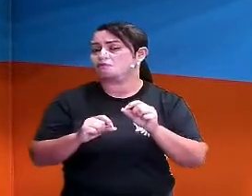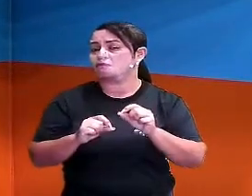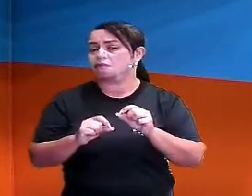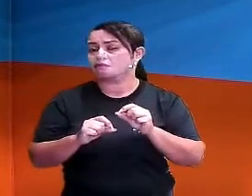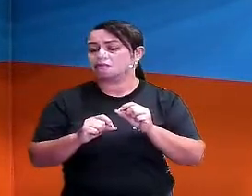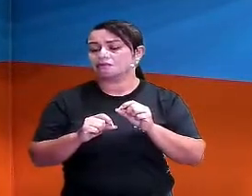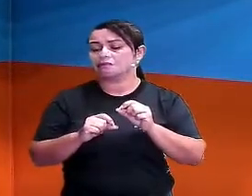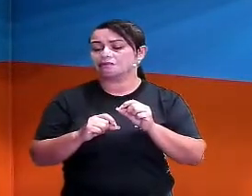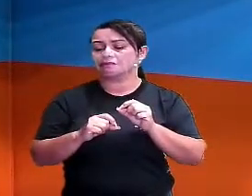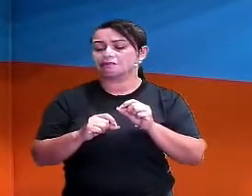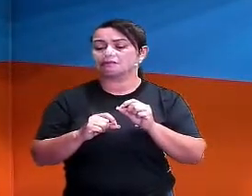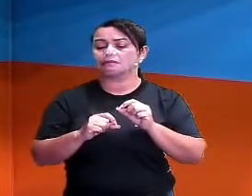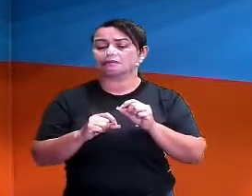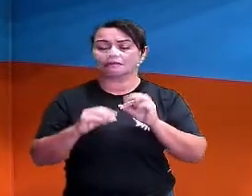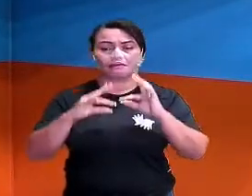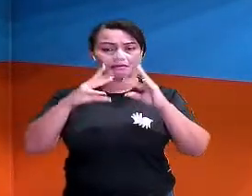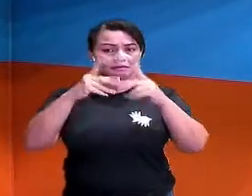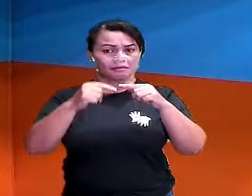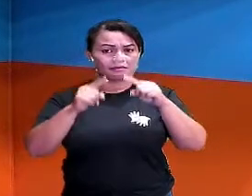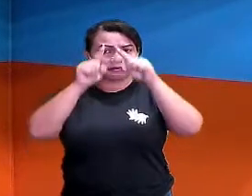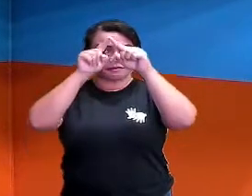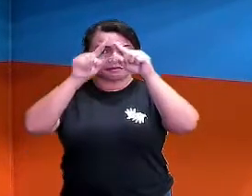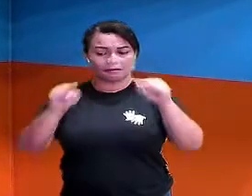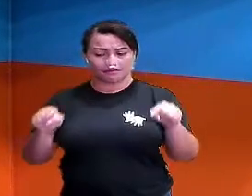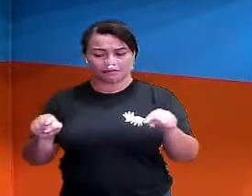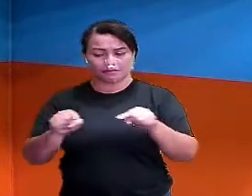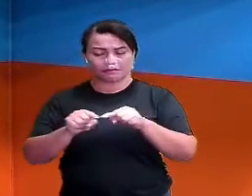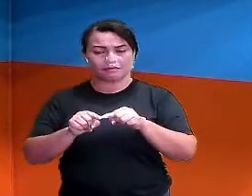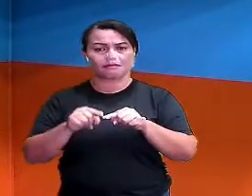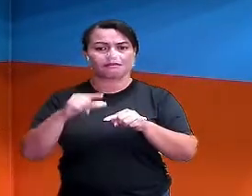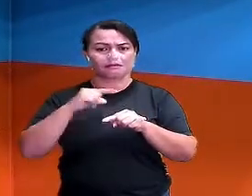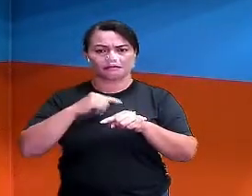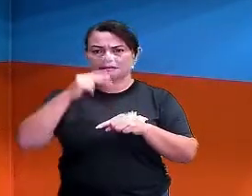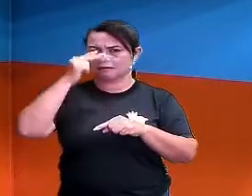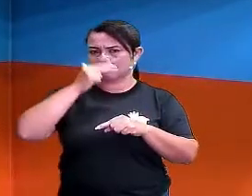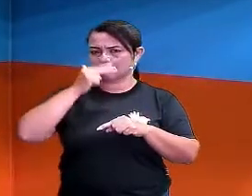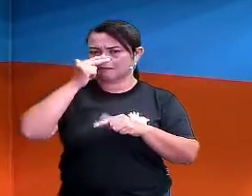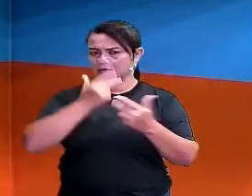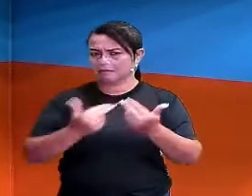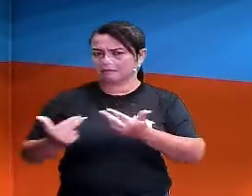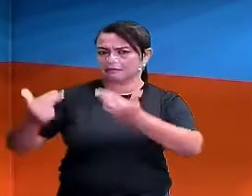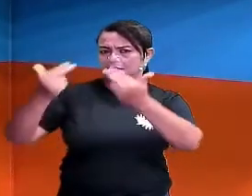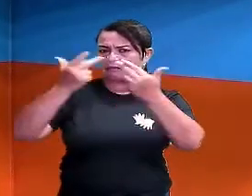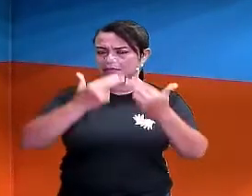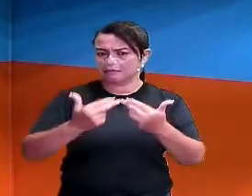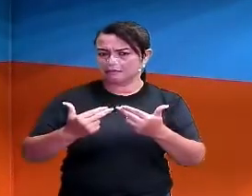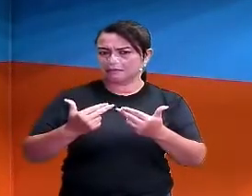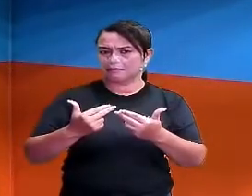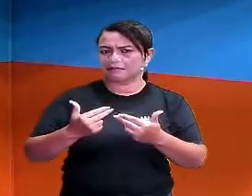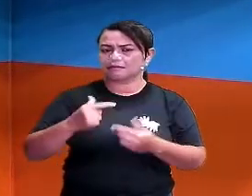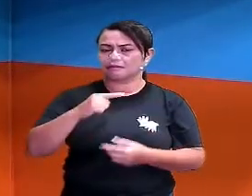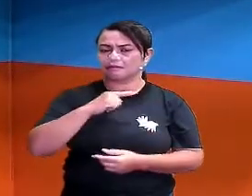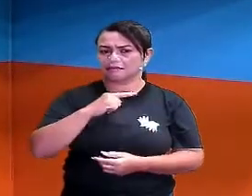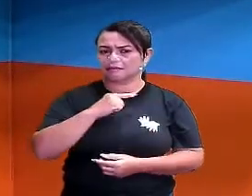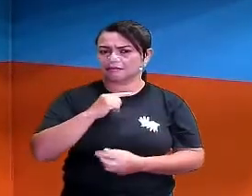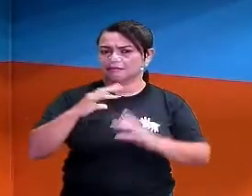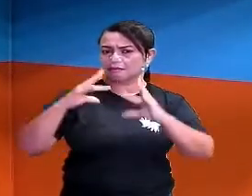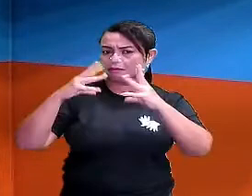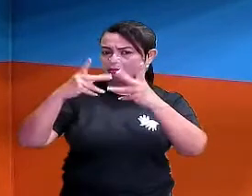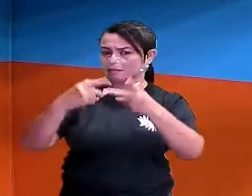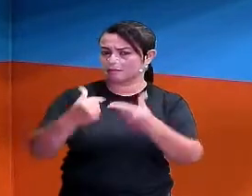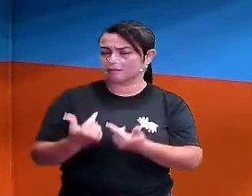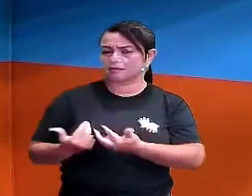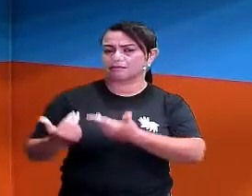que todos os lados do triângulo possuíam a mesma medida. Ou seja, tem